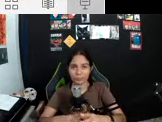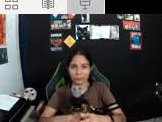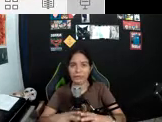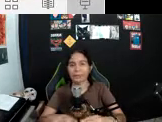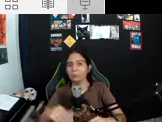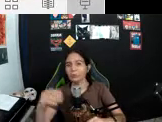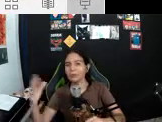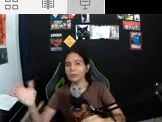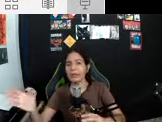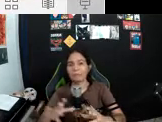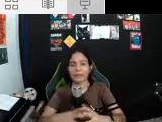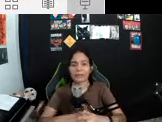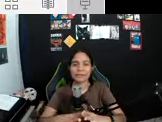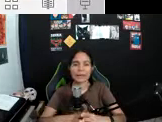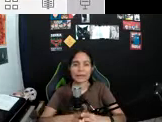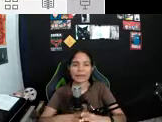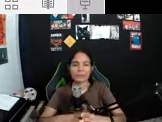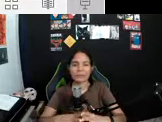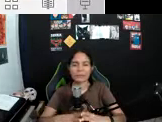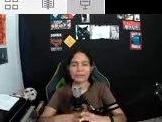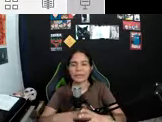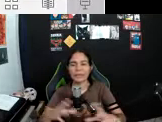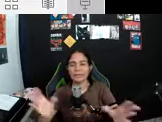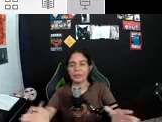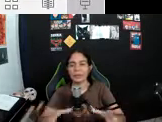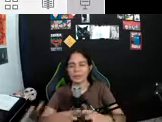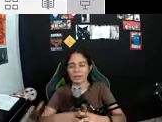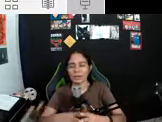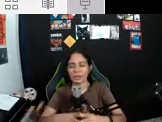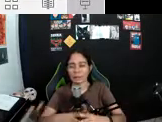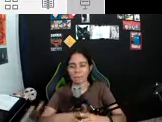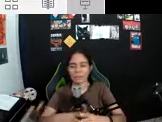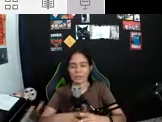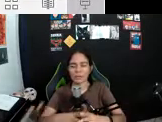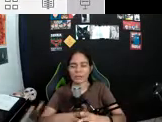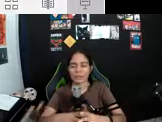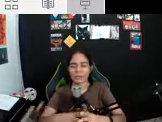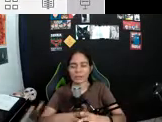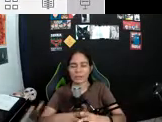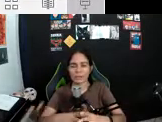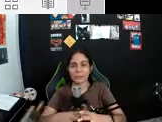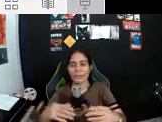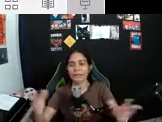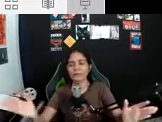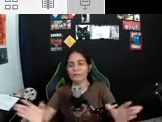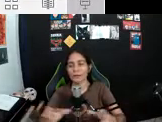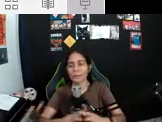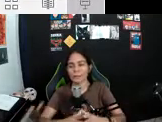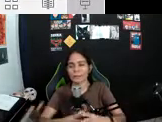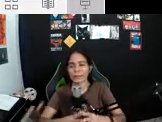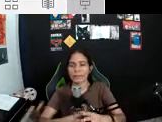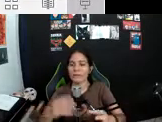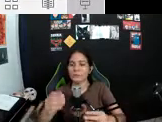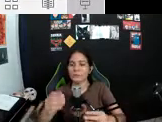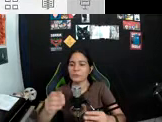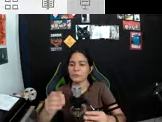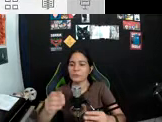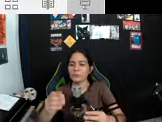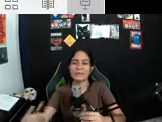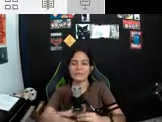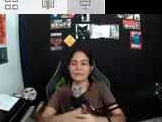foto, tá? E depois aparecia a cara do paciente ali numa rede social qualquer,